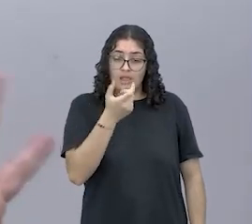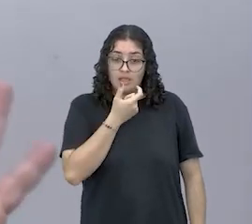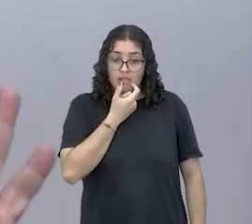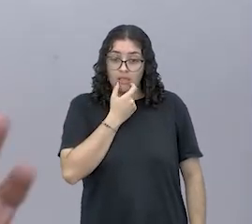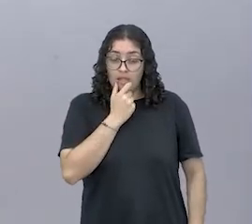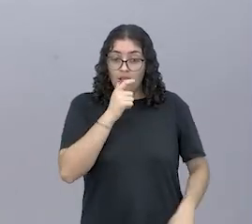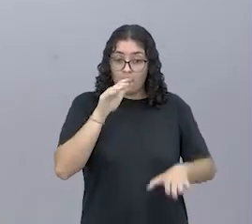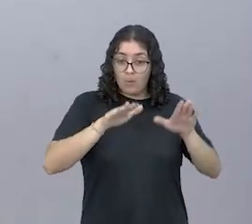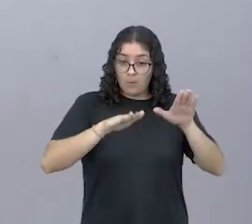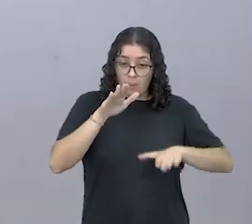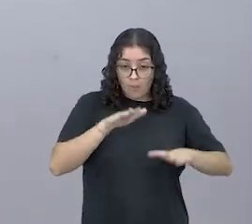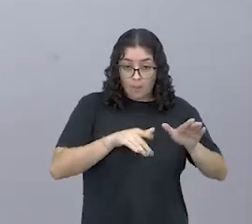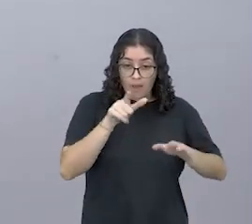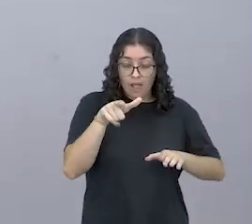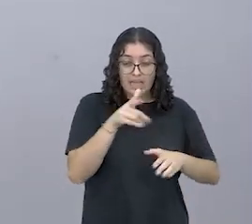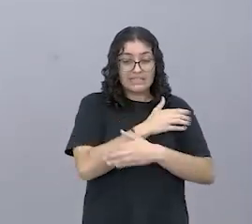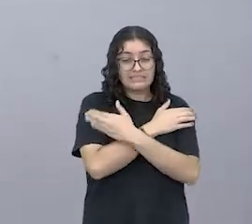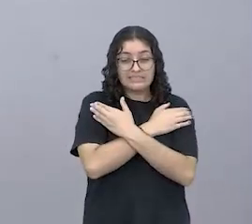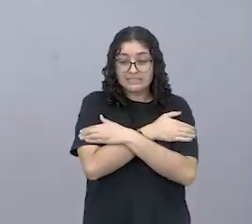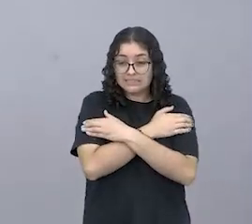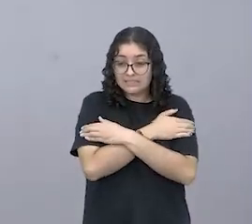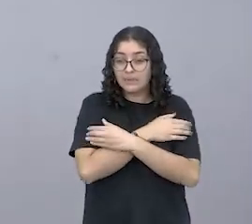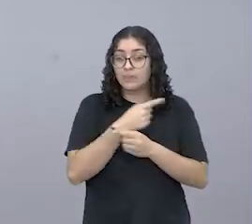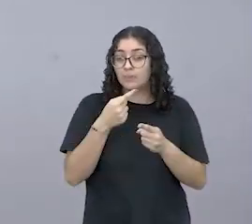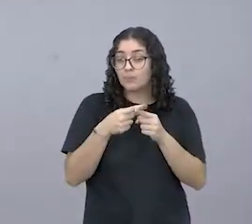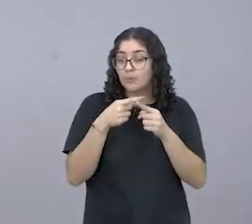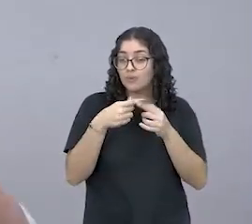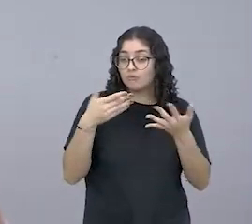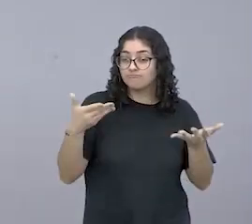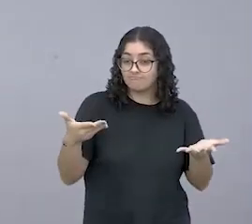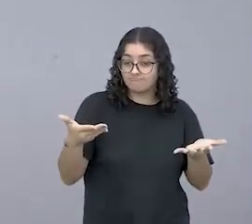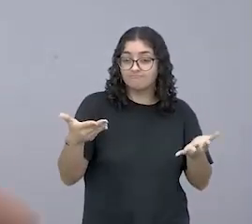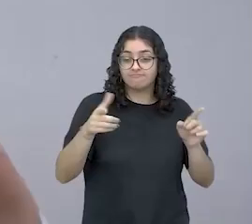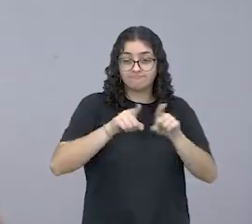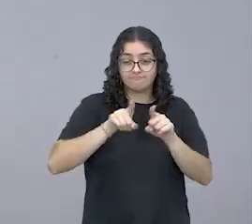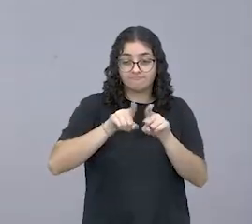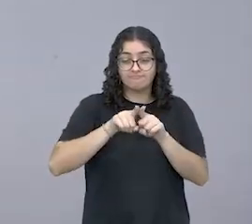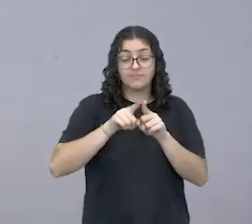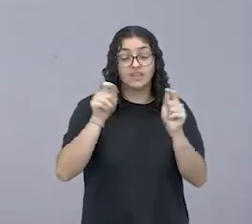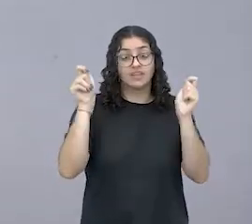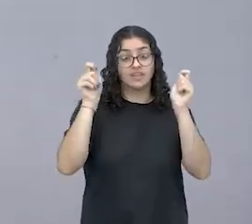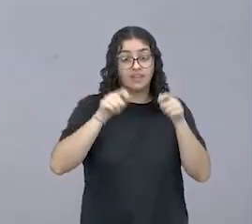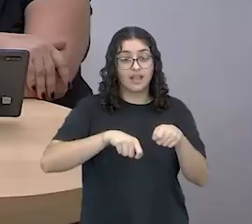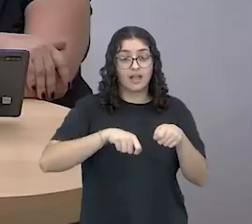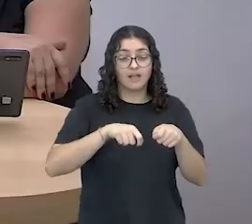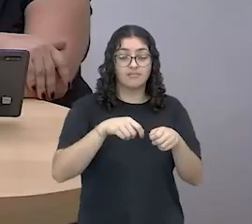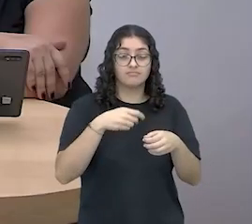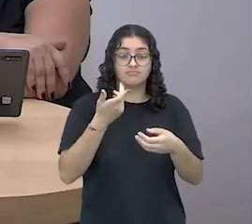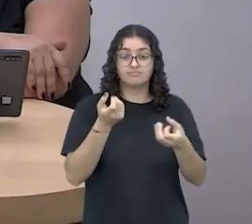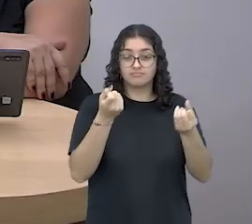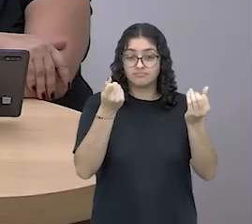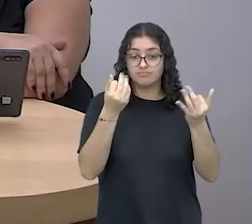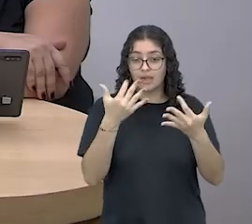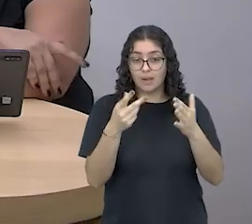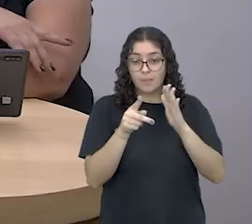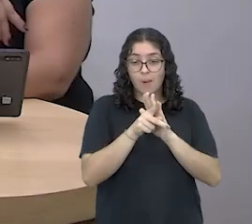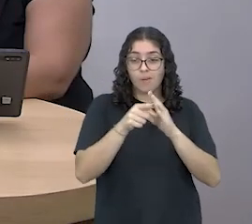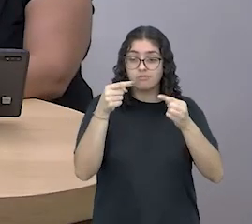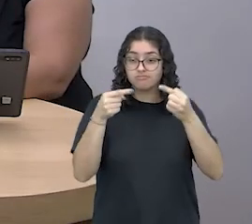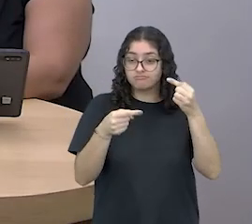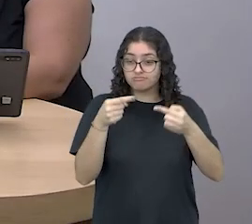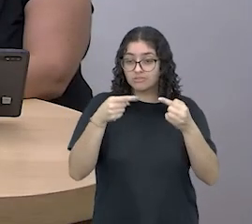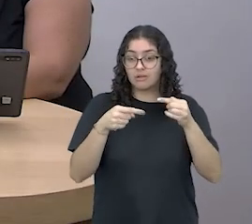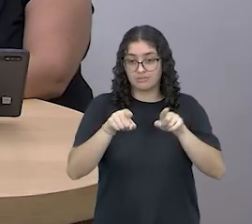tem alguns países que são mais frio, né? E a gente pode ir trazendo e fomentando, né, essa